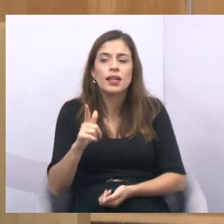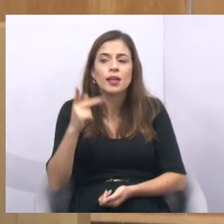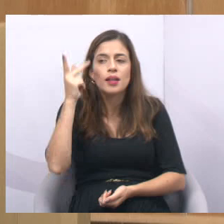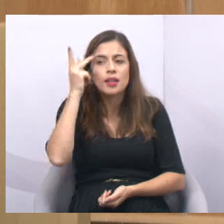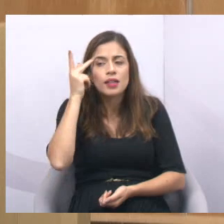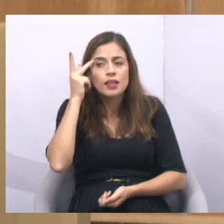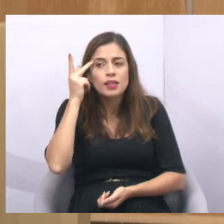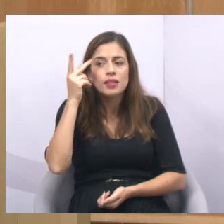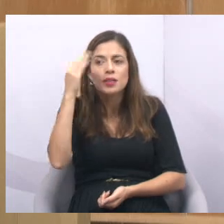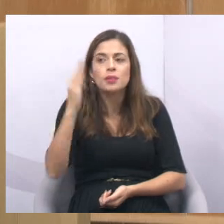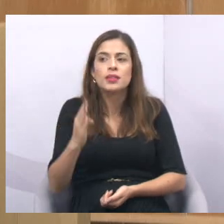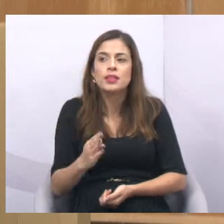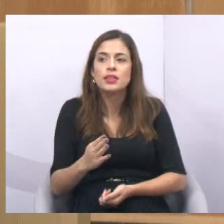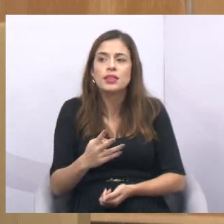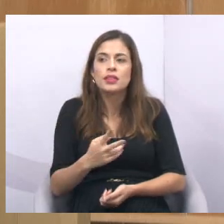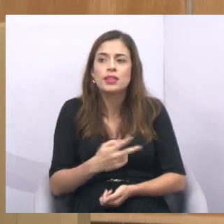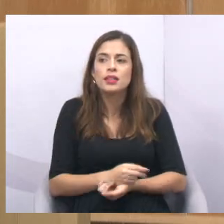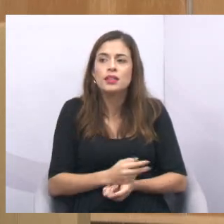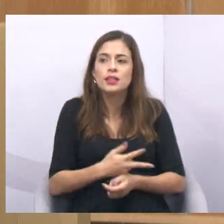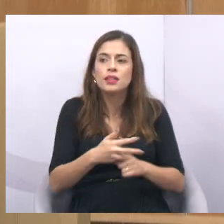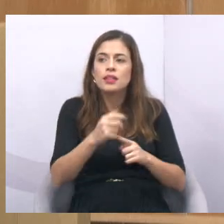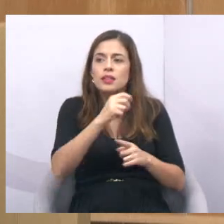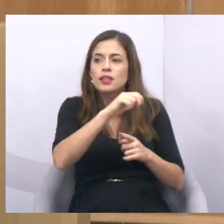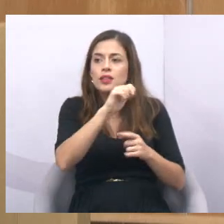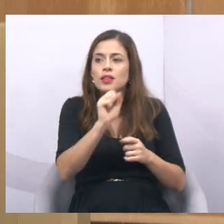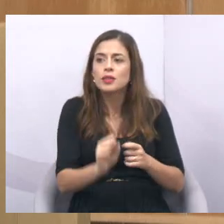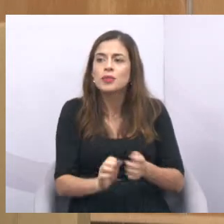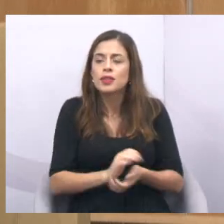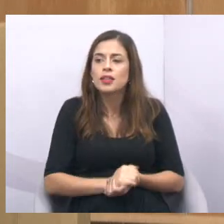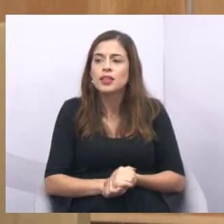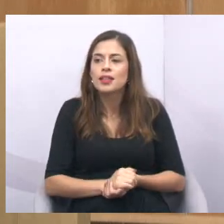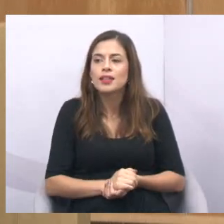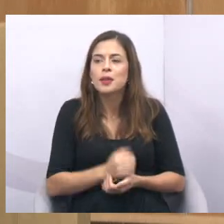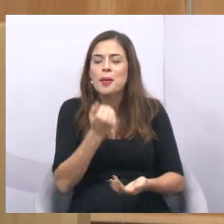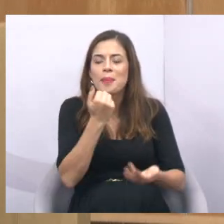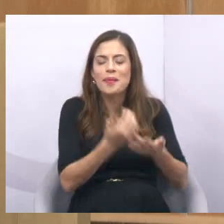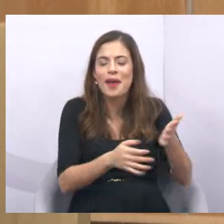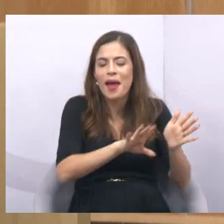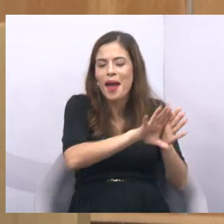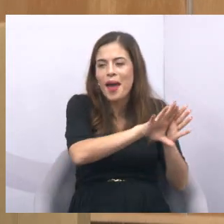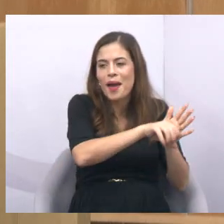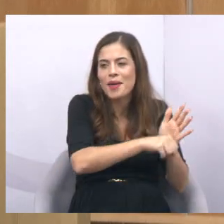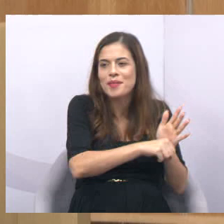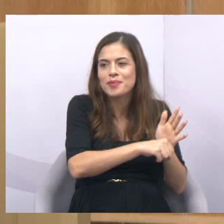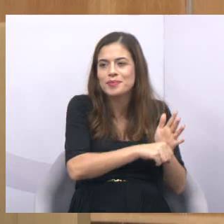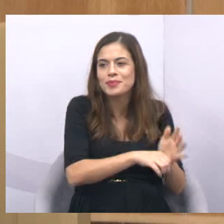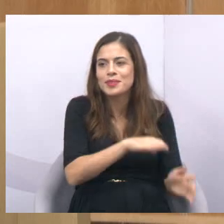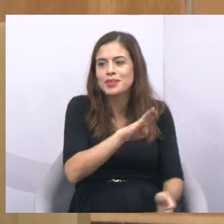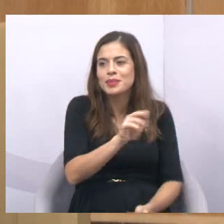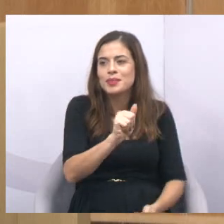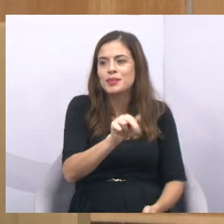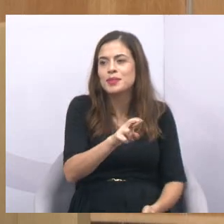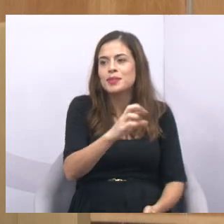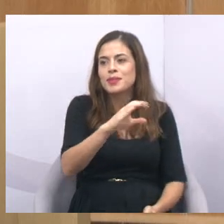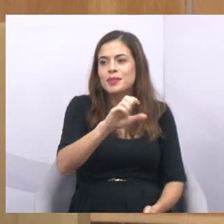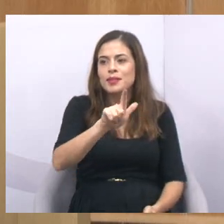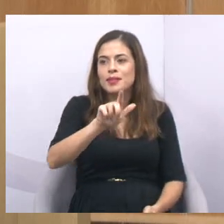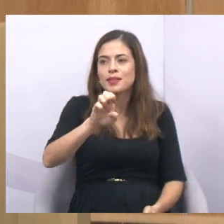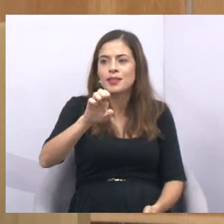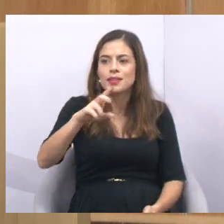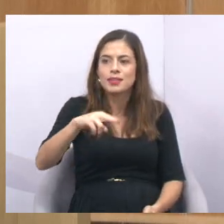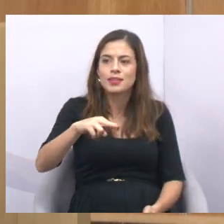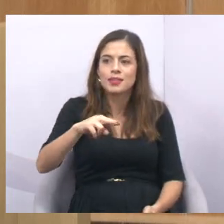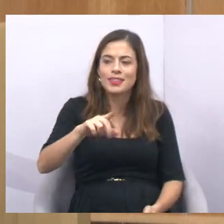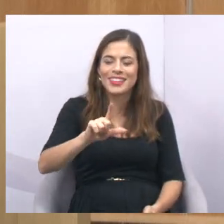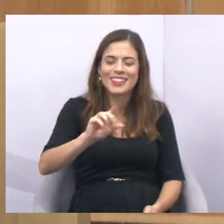sul-americano e perder roubado do Barcelona lá dentro de um ponto. Né? Porque essa não dá para